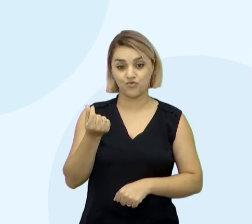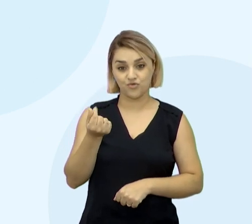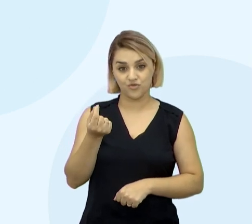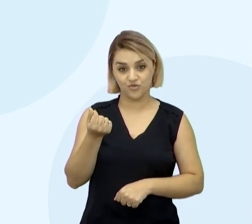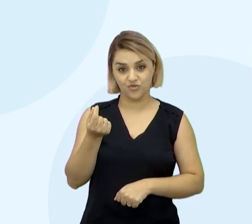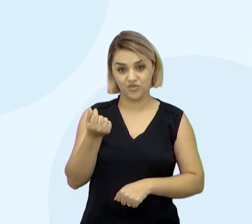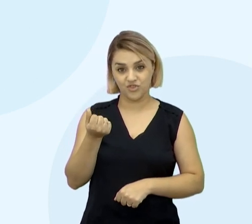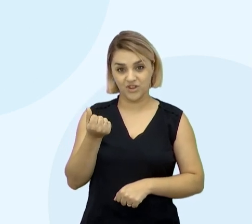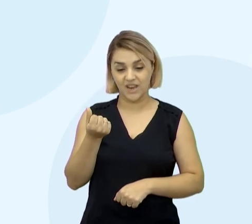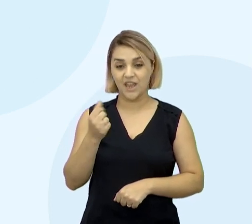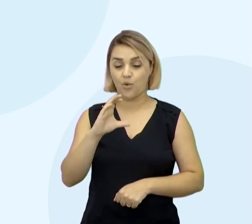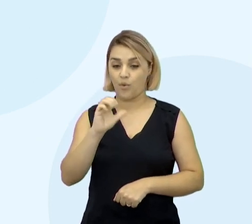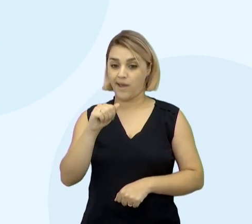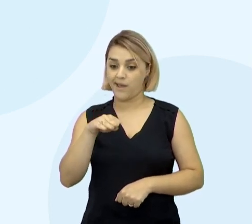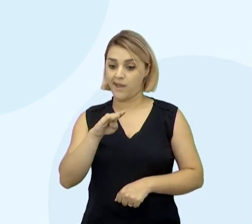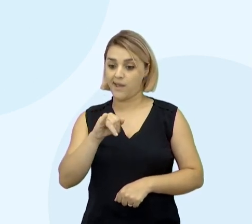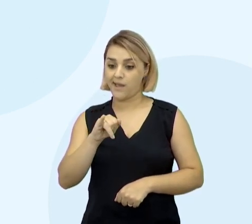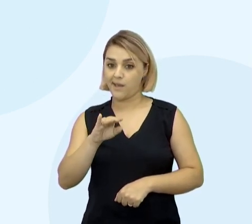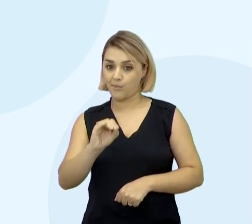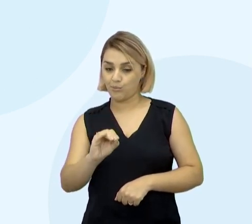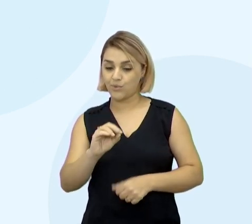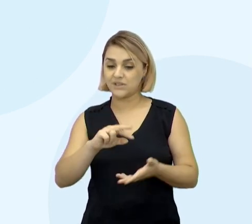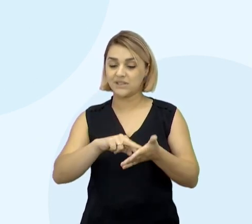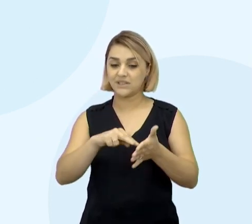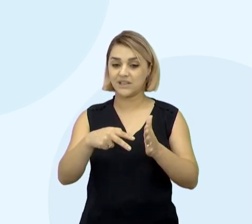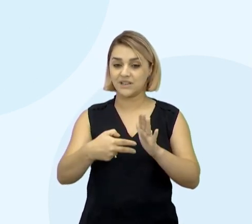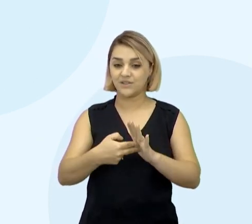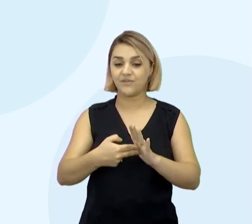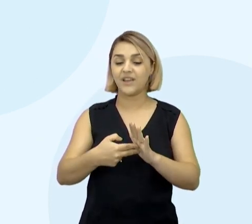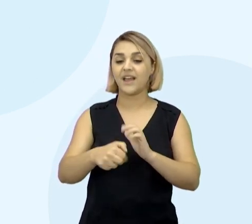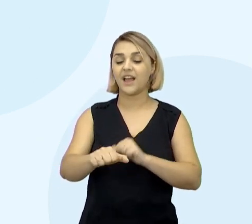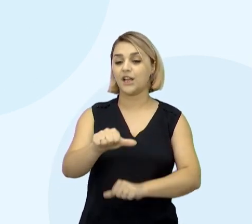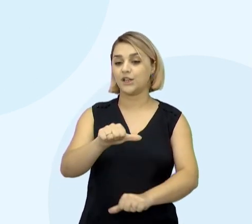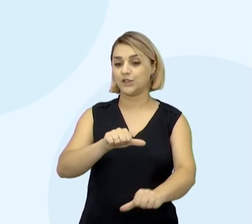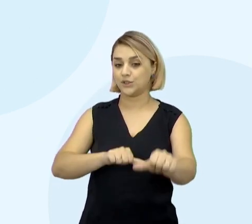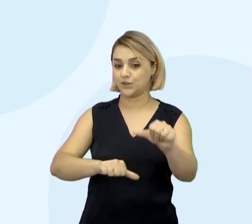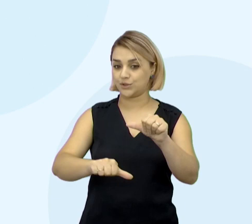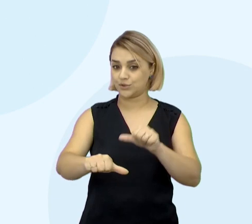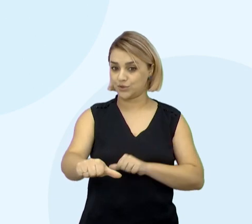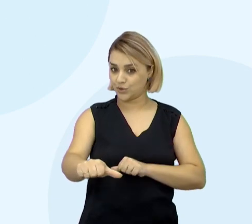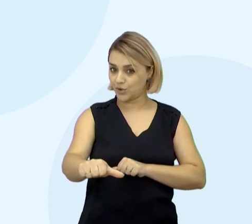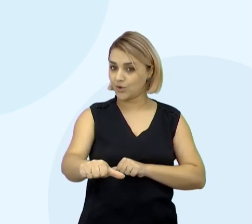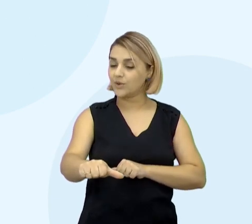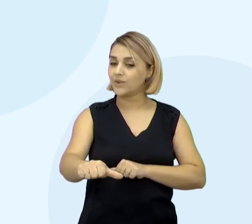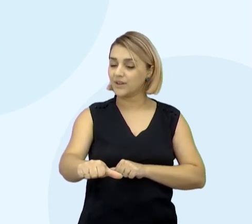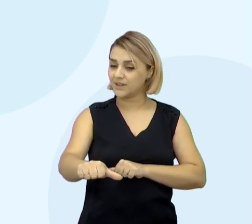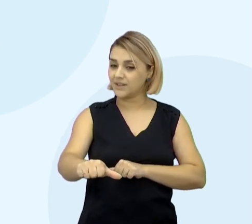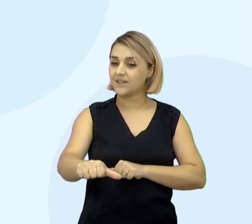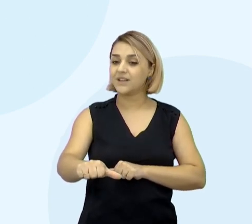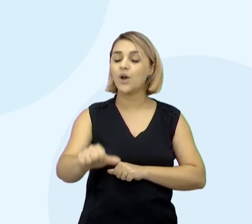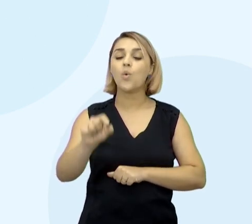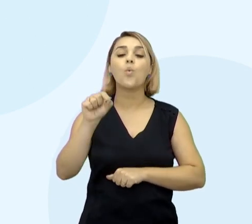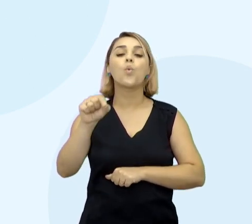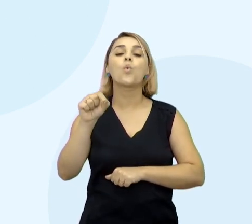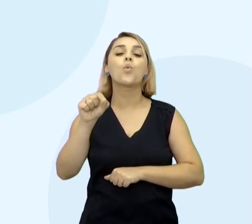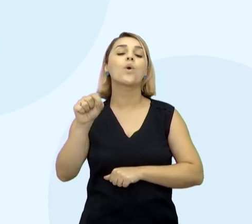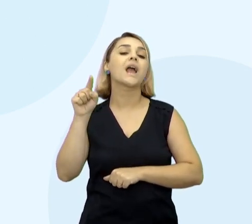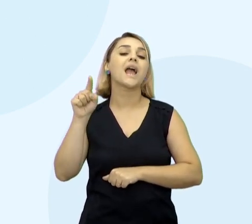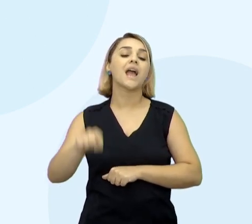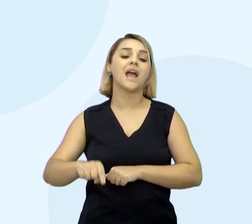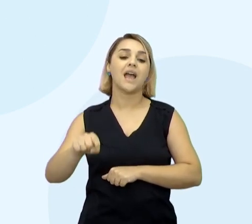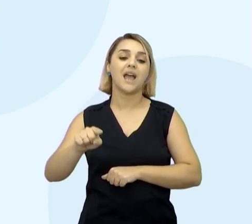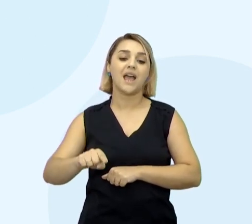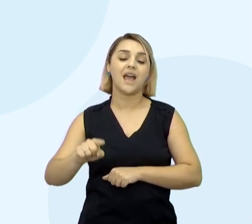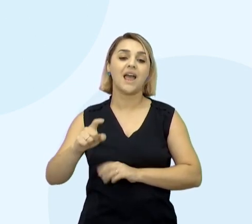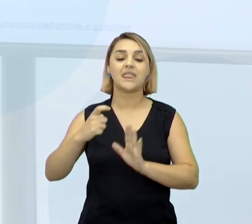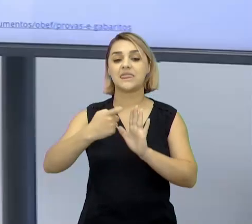significa troca, o que é a taxa de câmbio? Então, ó, parei aqui, ó. Sabendo que o câmbio significa troca, o que é taxa